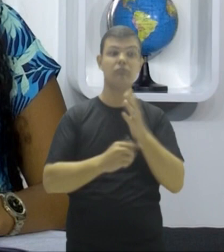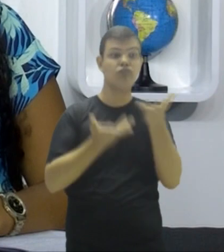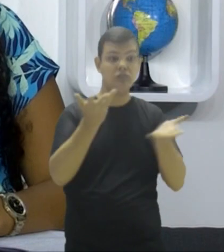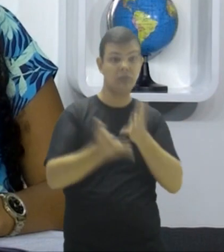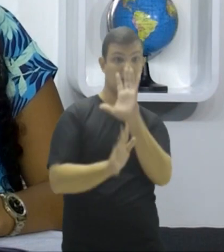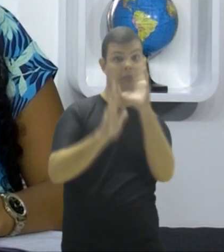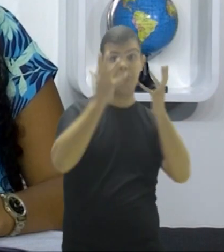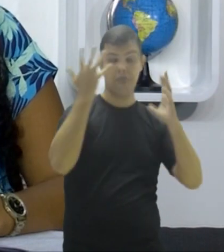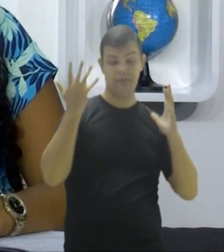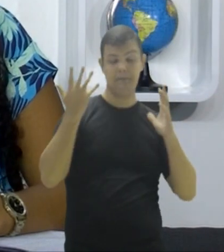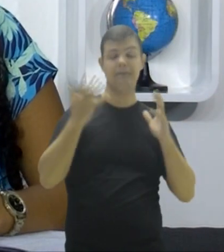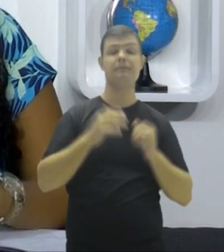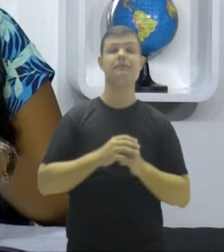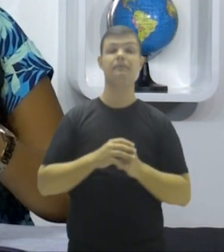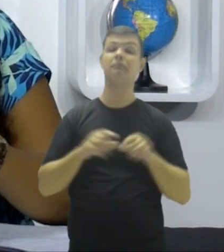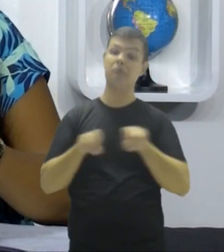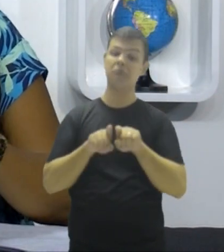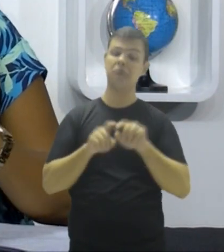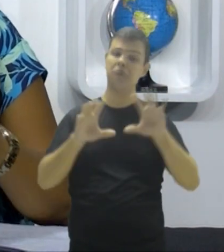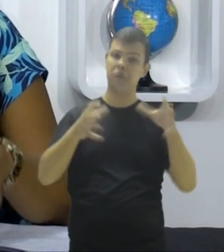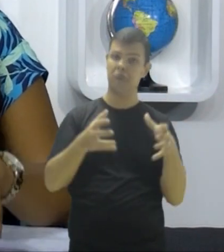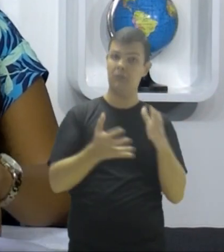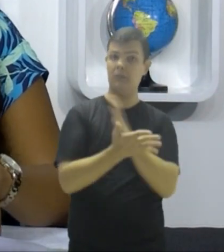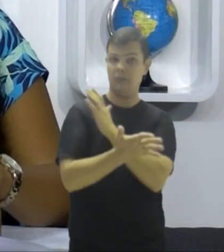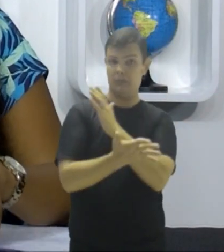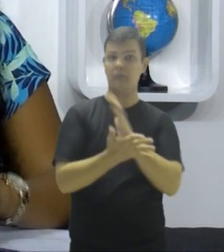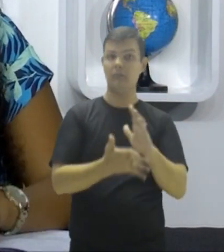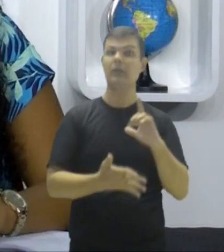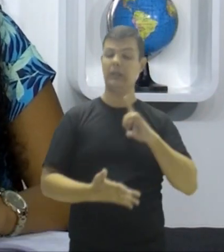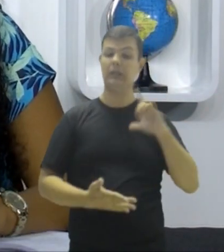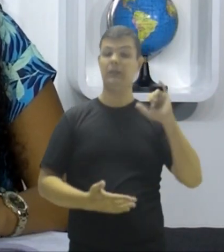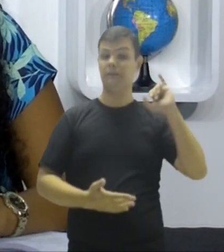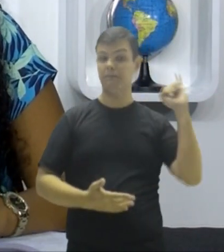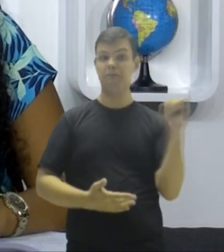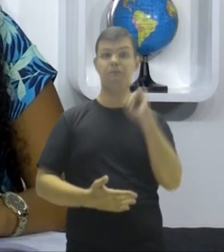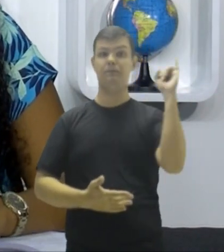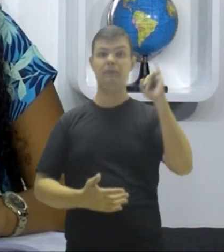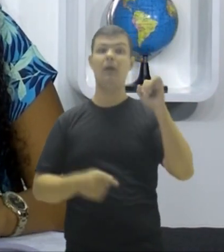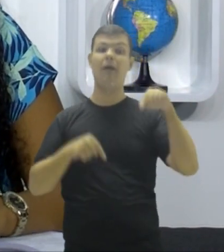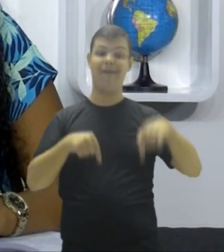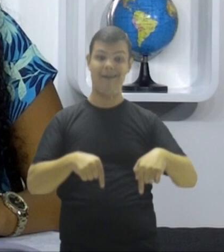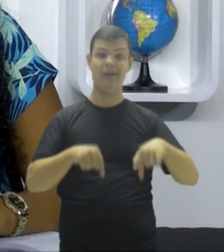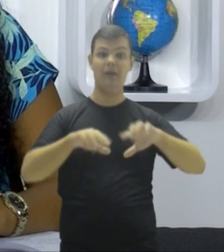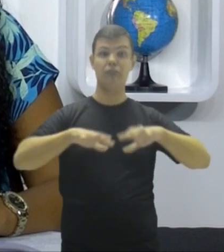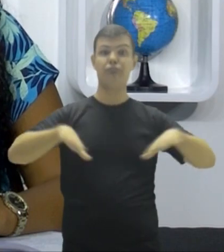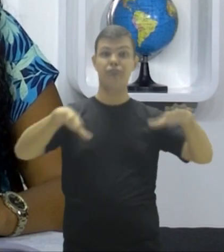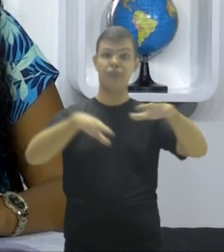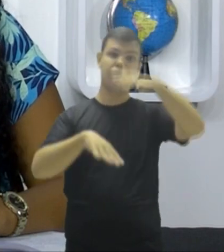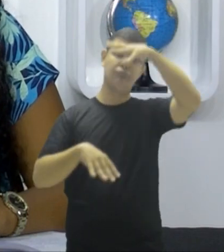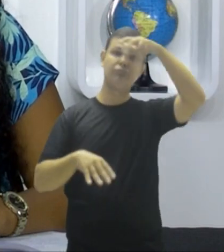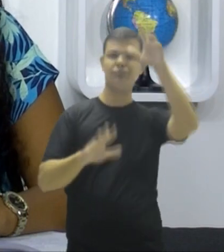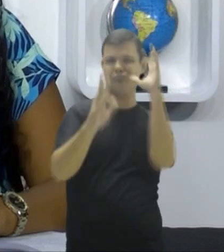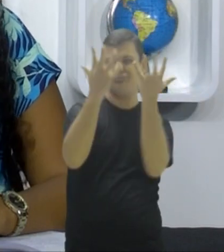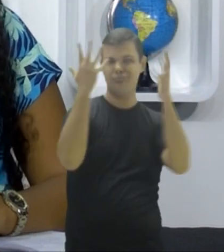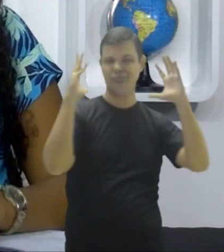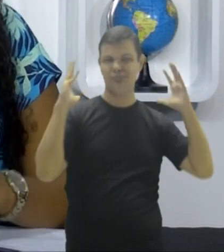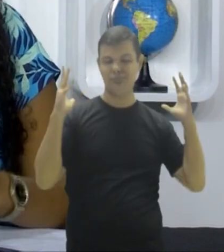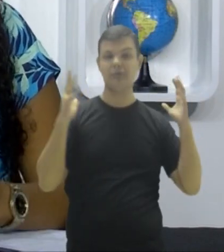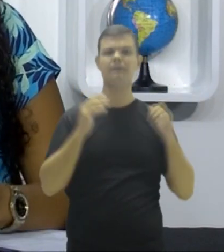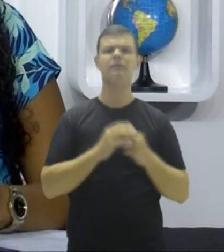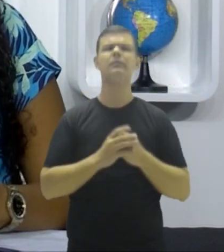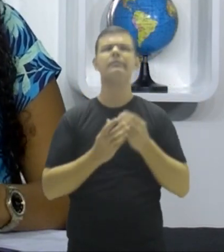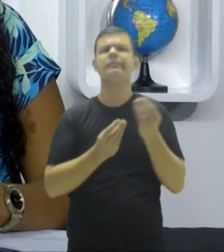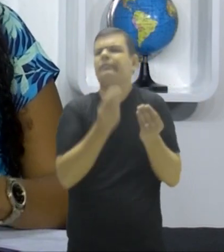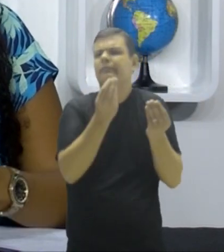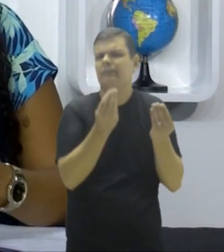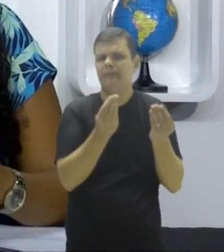ambiente. Alguns desses órgãos também têm atuação bem importante aqui na floresta amazônica. De